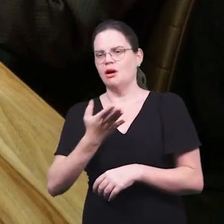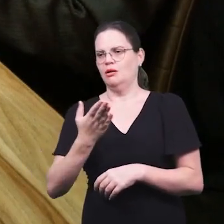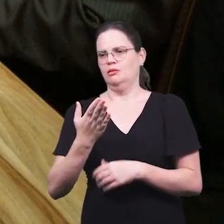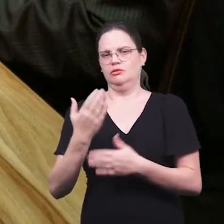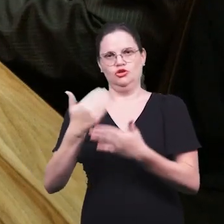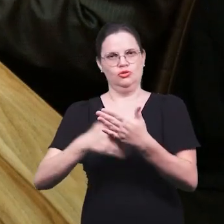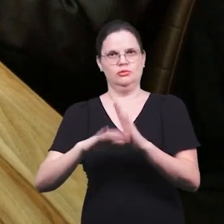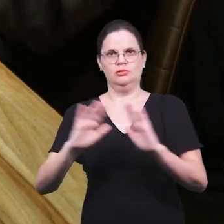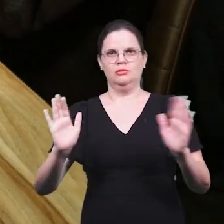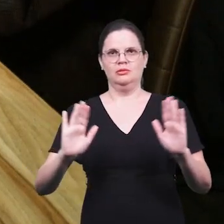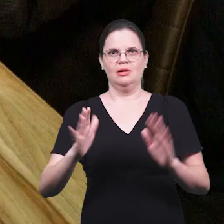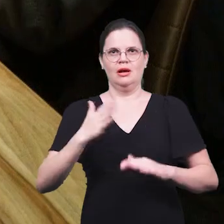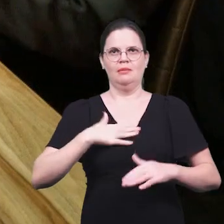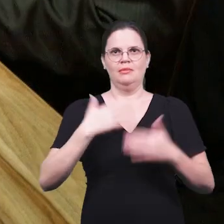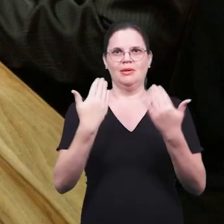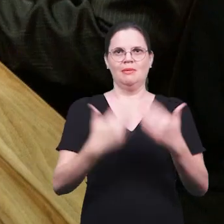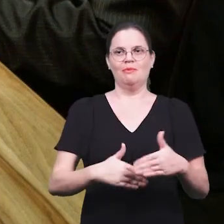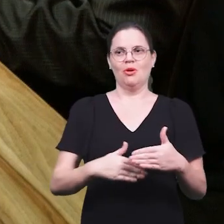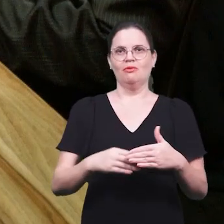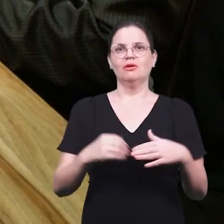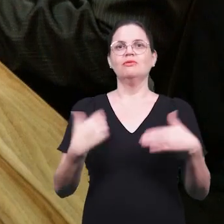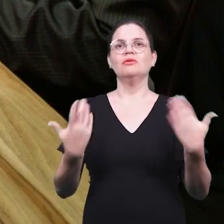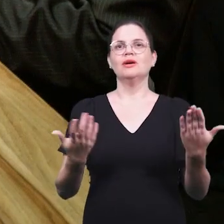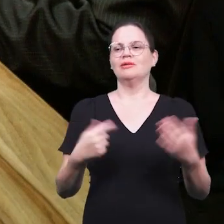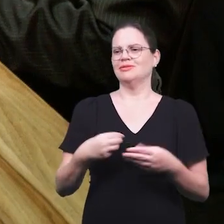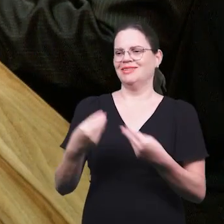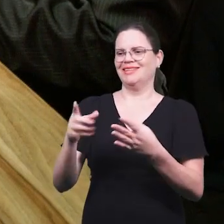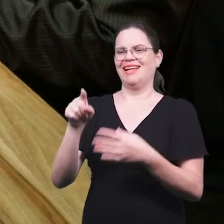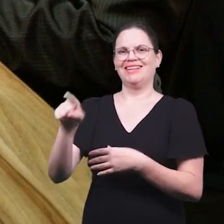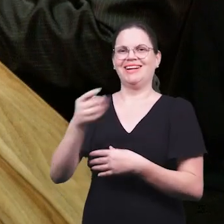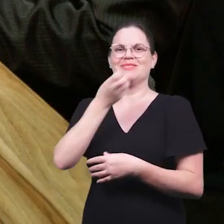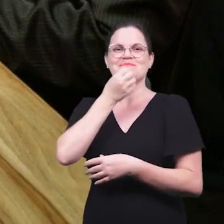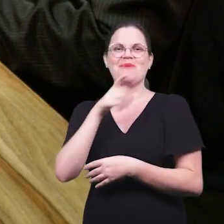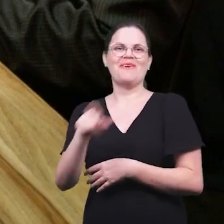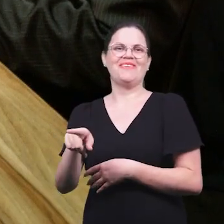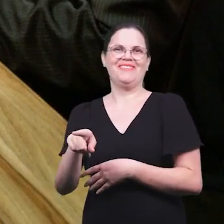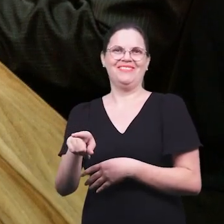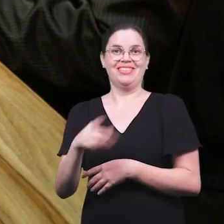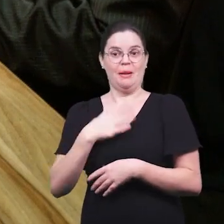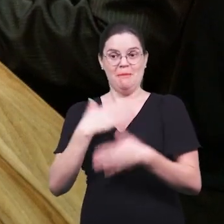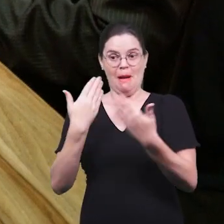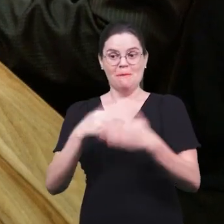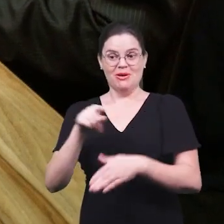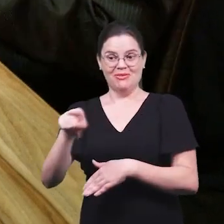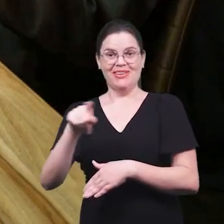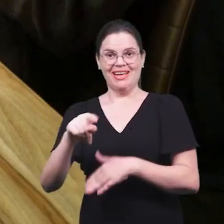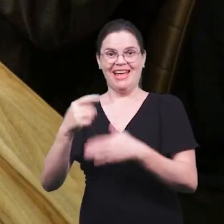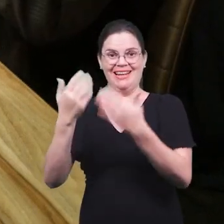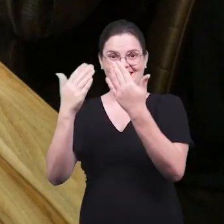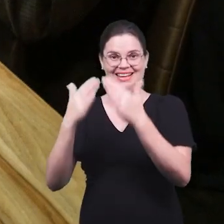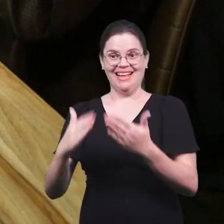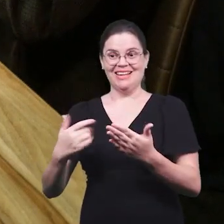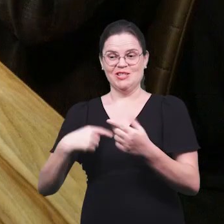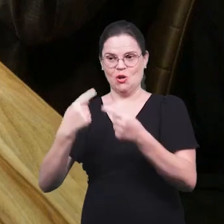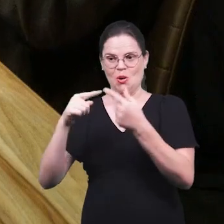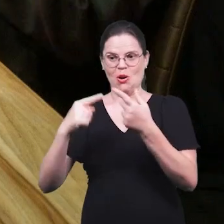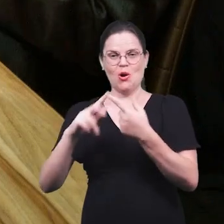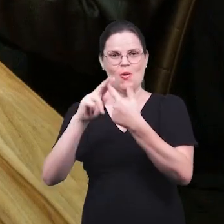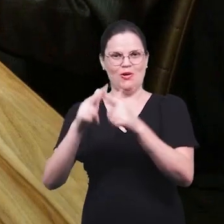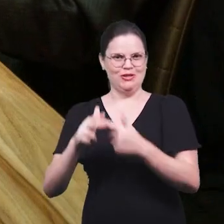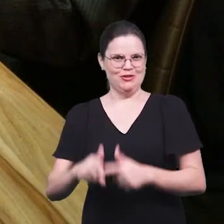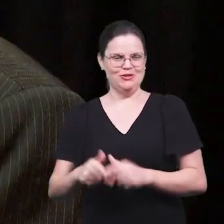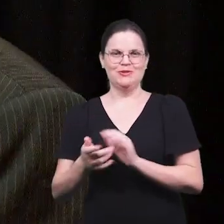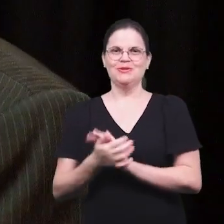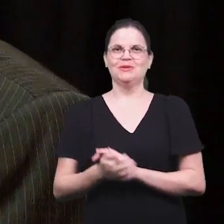Não. A minha prova caiu na mão do bonzinho. Do bonzinho. Então, qual foi a conclusão que eu